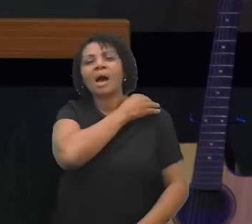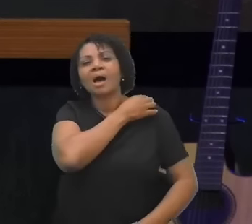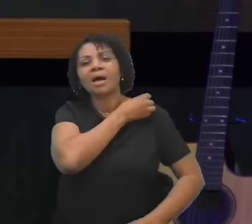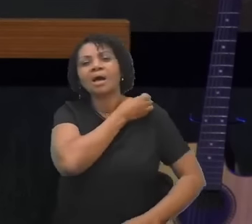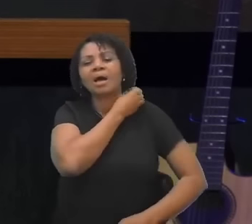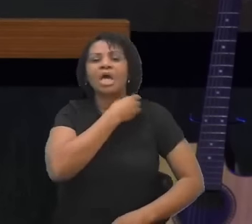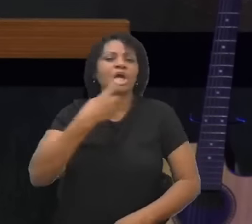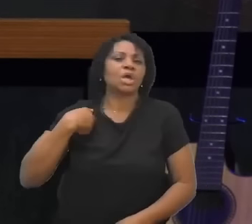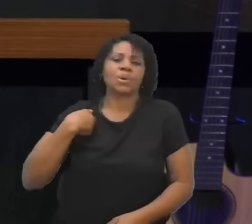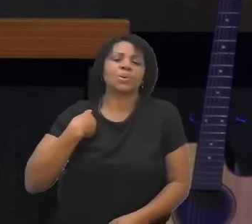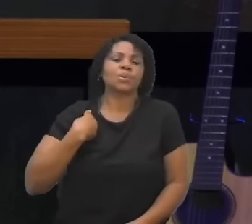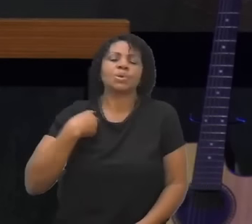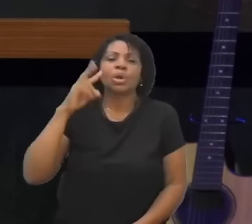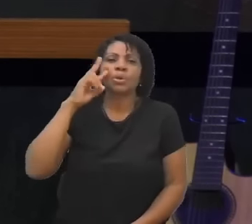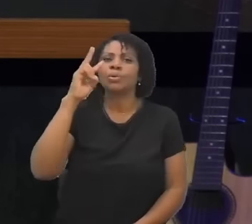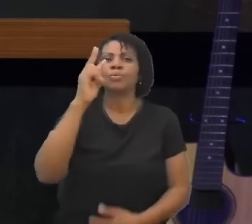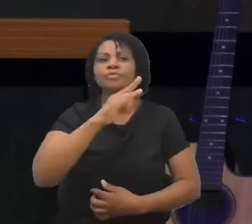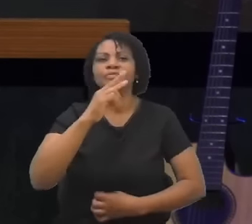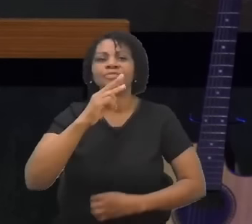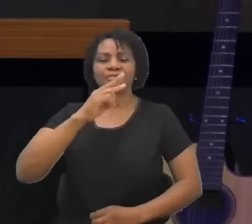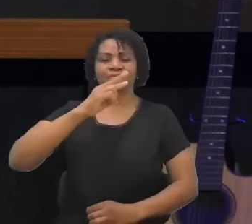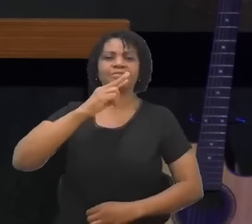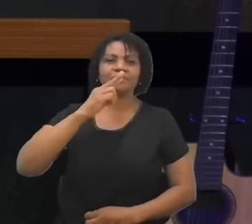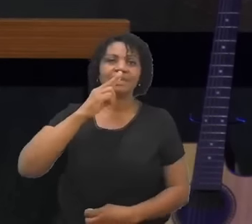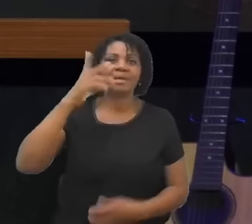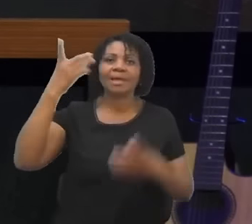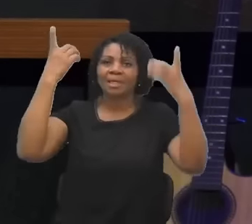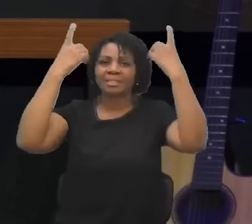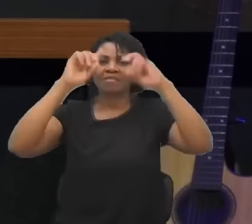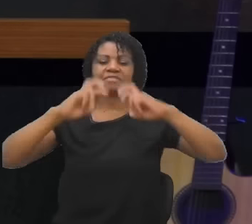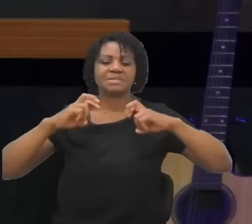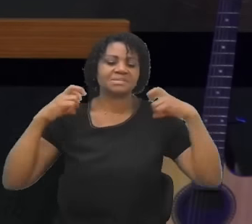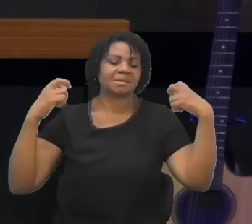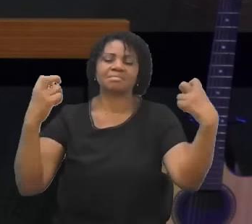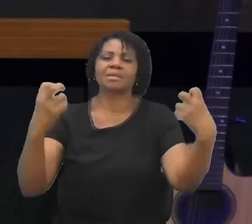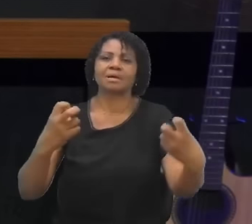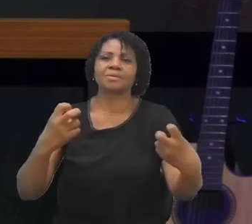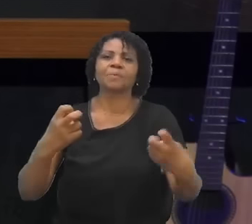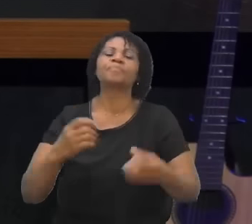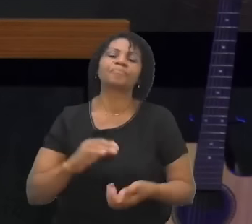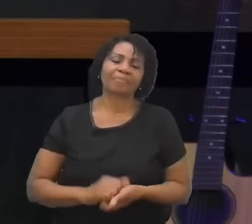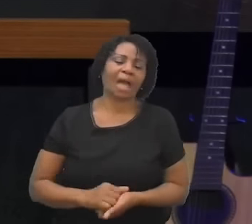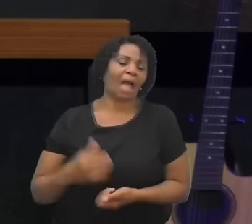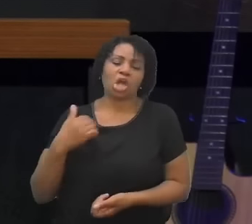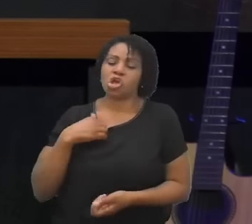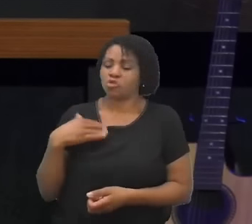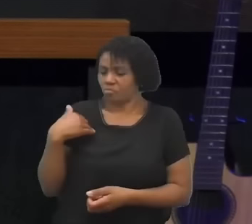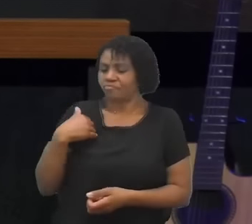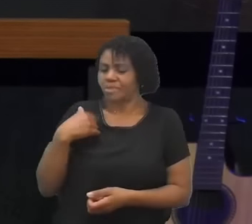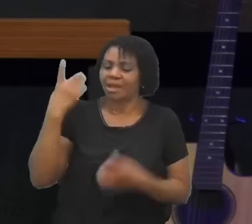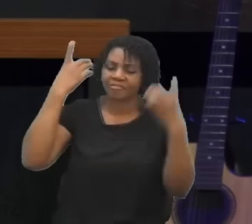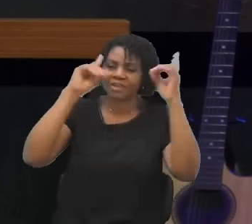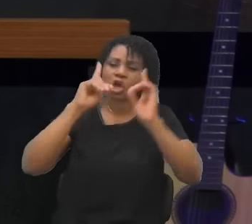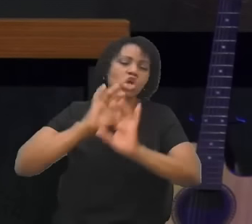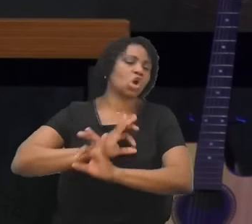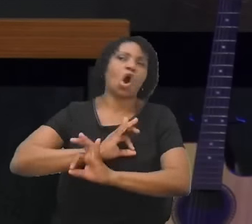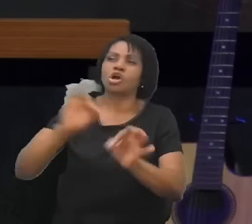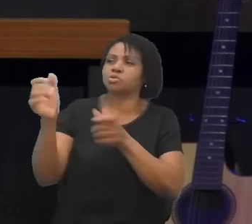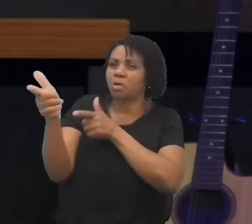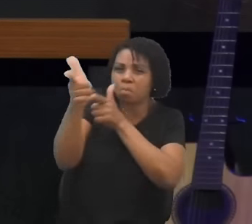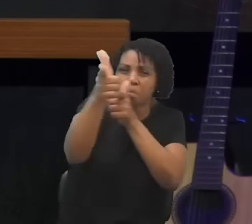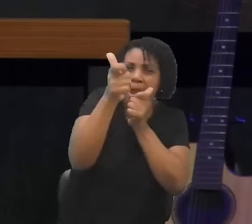vantagem? Eu não vi Davi sentando na roda. Gente, eu sou bom demais. Você não acha que a minha pontaria é